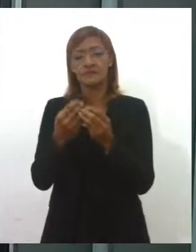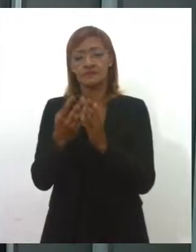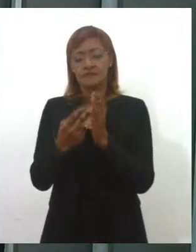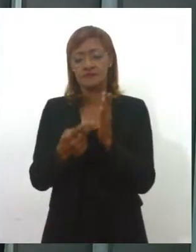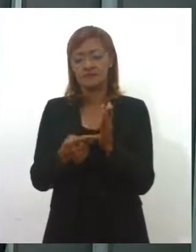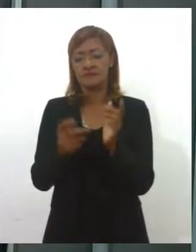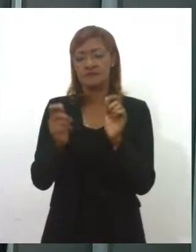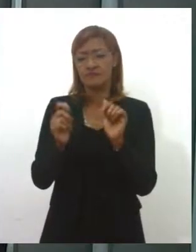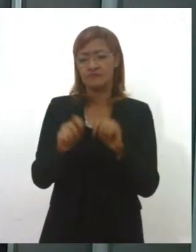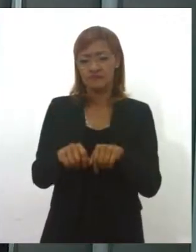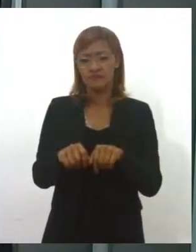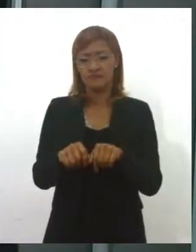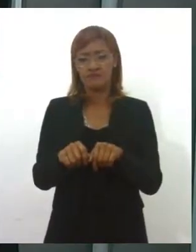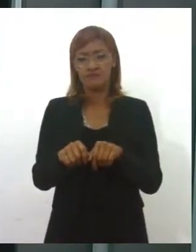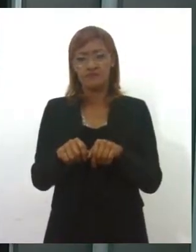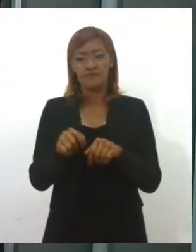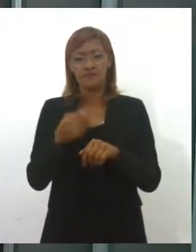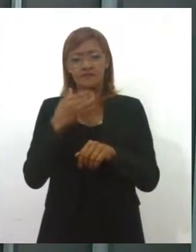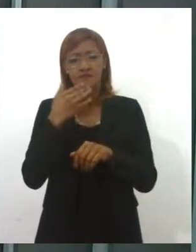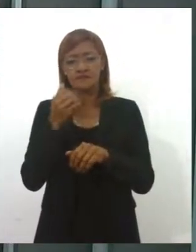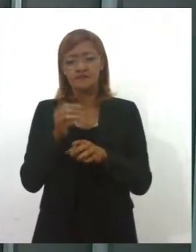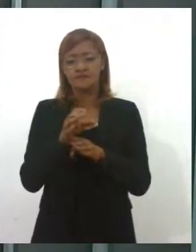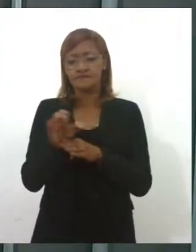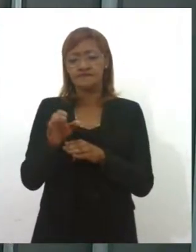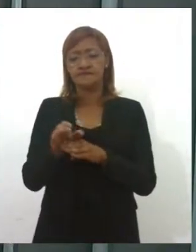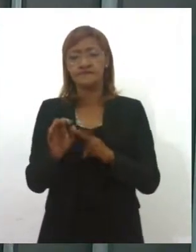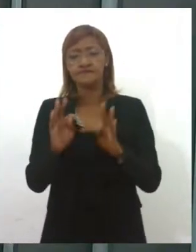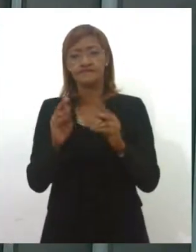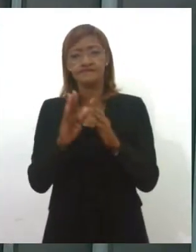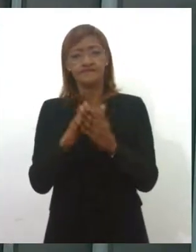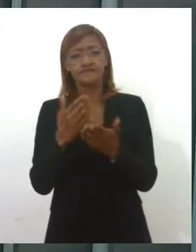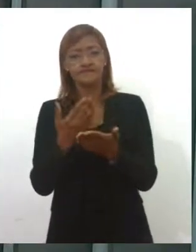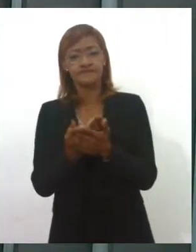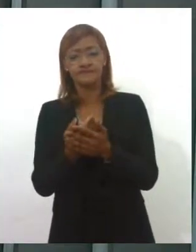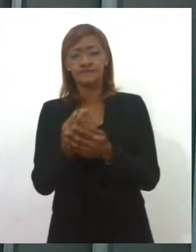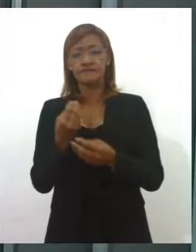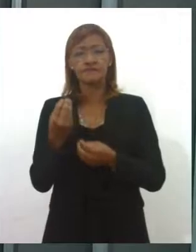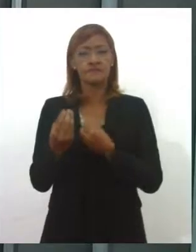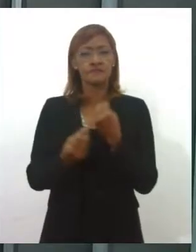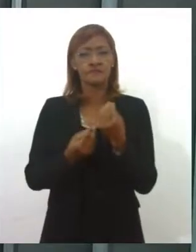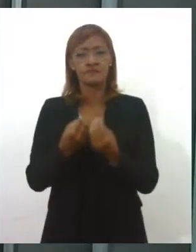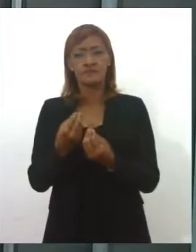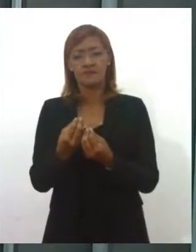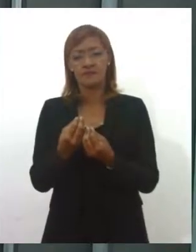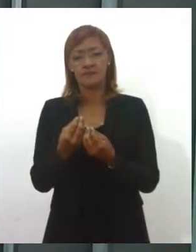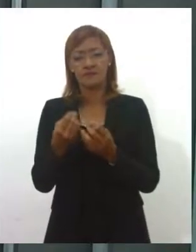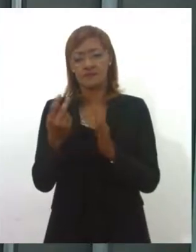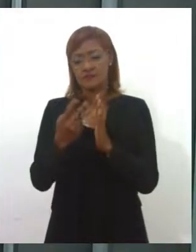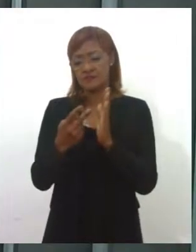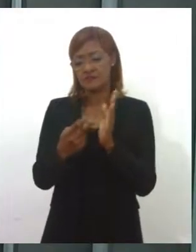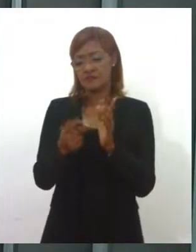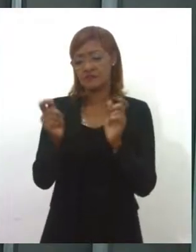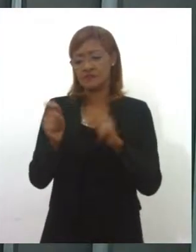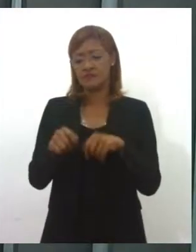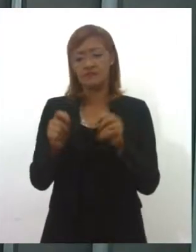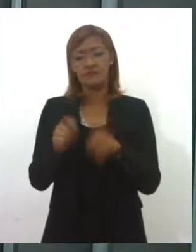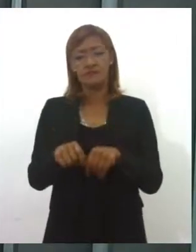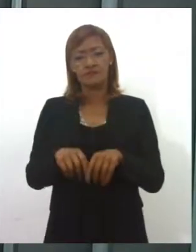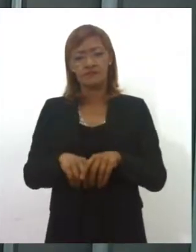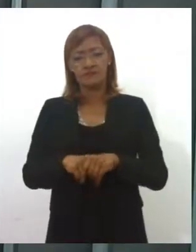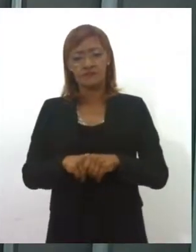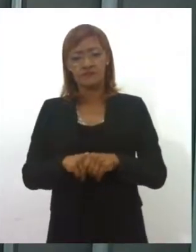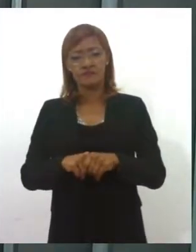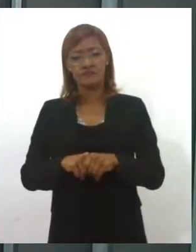pode auxiliar nessa conscientização nas escolas quando foi pensado o projeto para que Ele pudesse agir diretamente